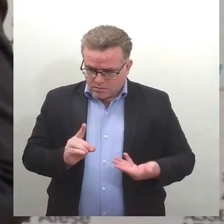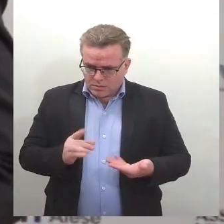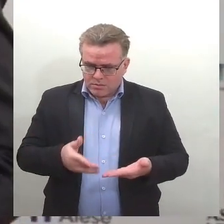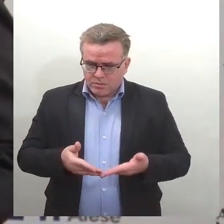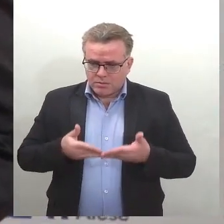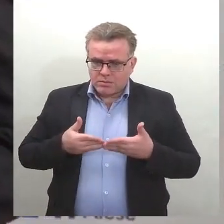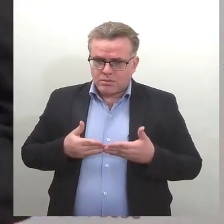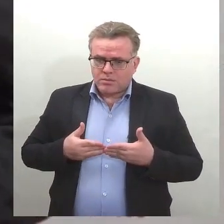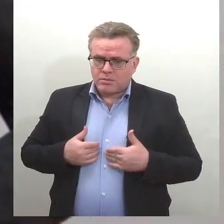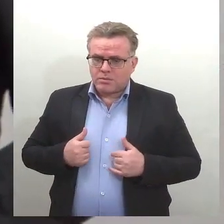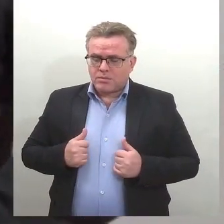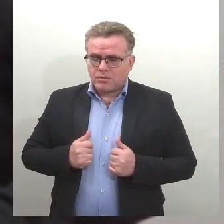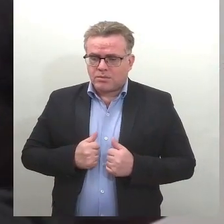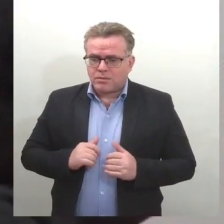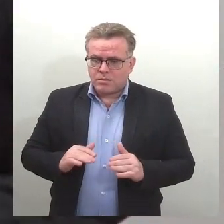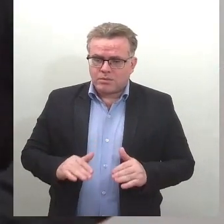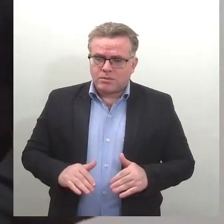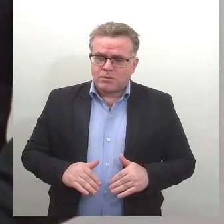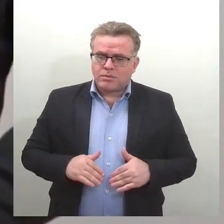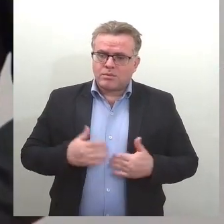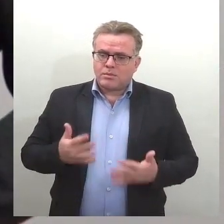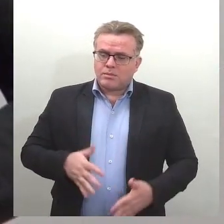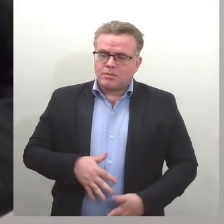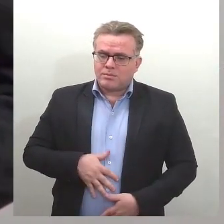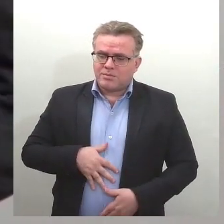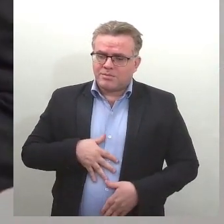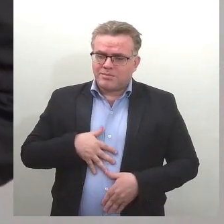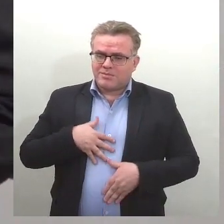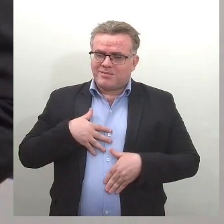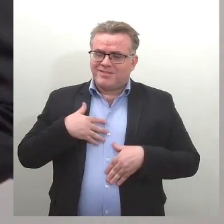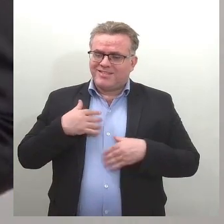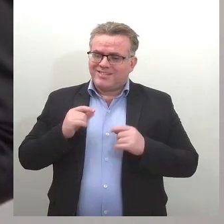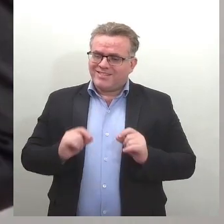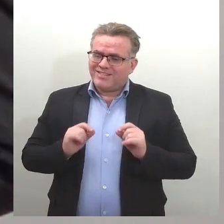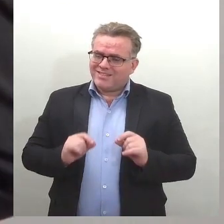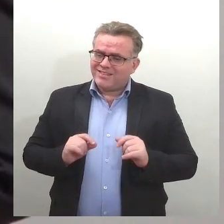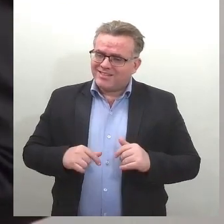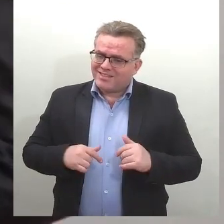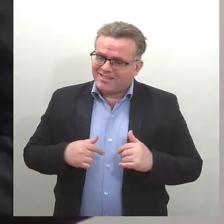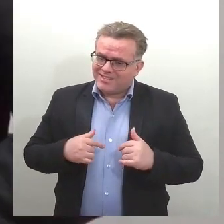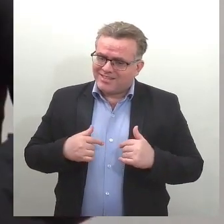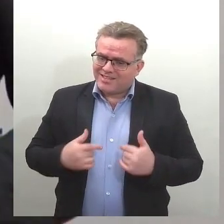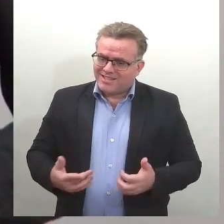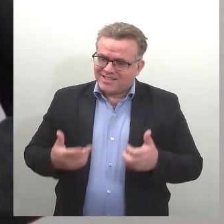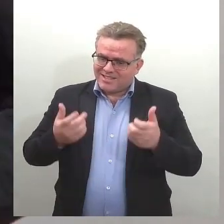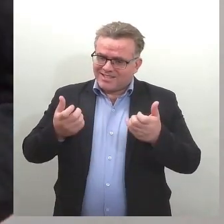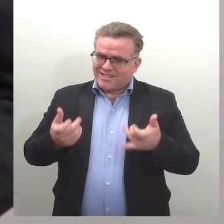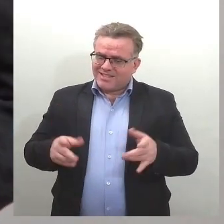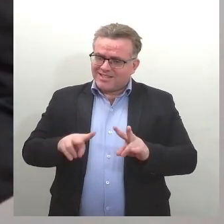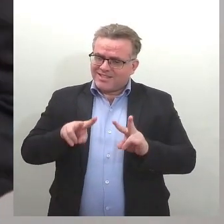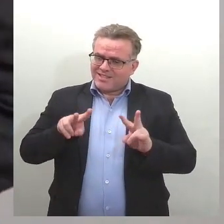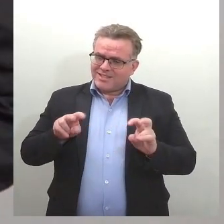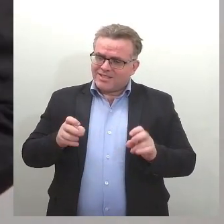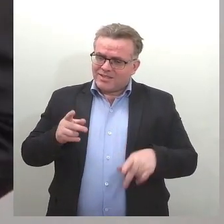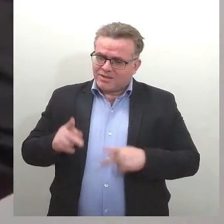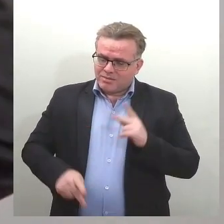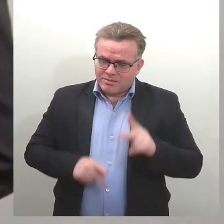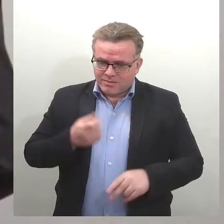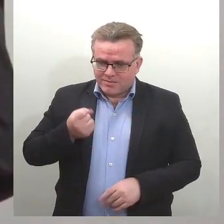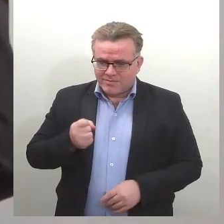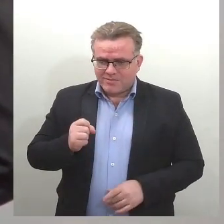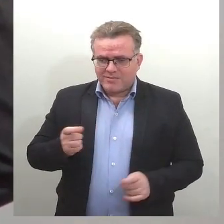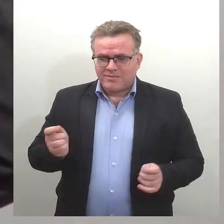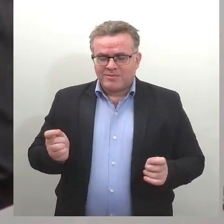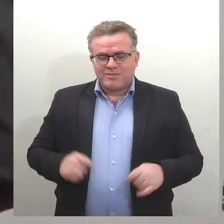grande satisfação tê-la aqui conosco para falar de assuntos relacionados ao povo sergipano. E aí a senhora iniciou seu discurso hoje no Grande